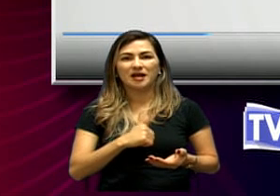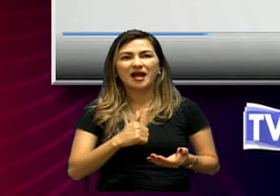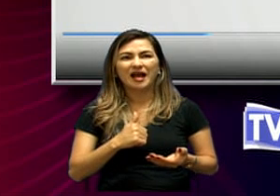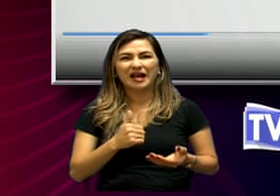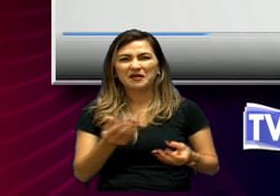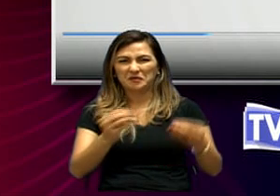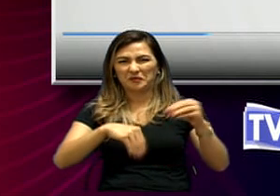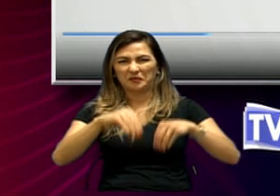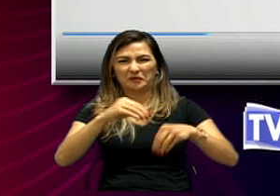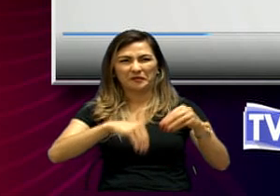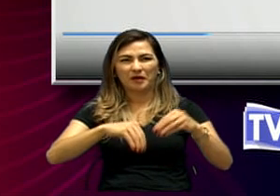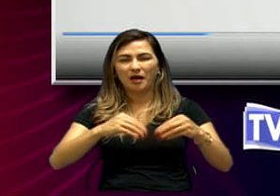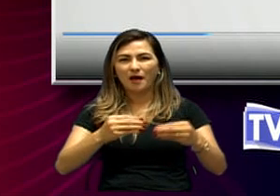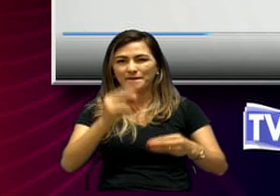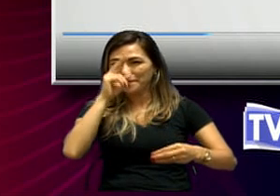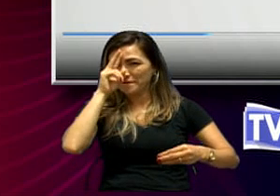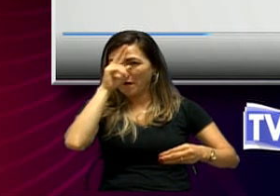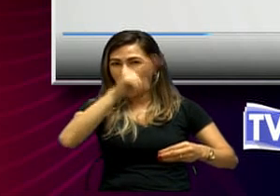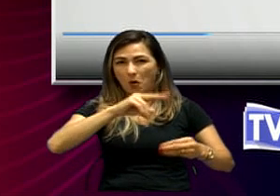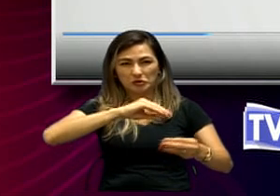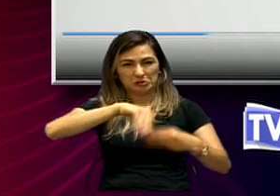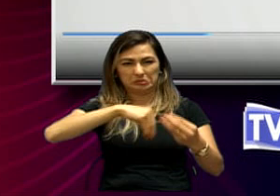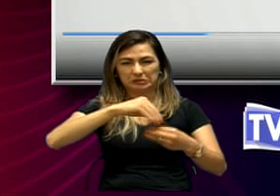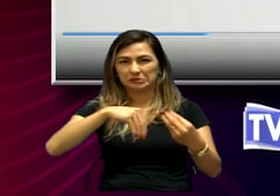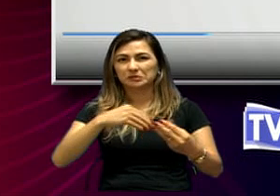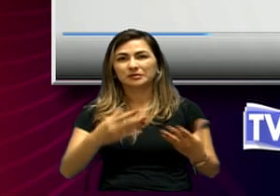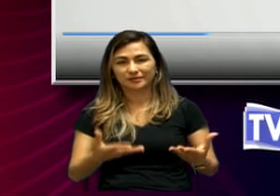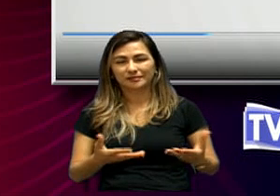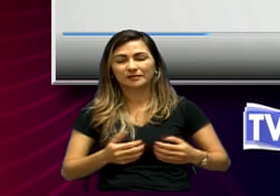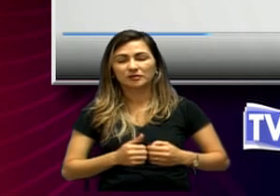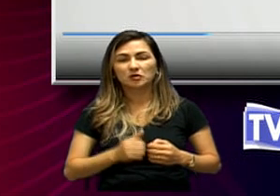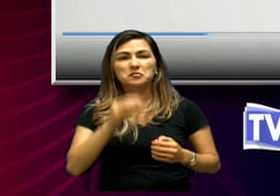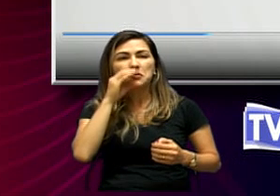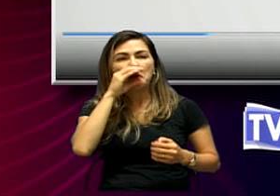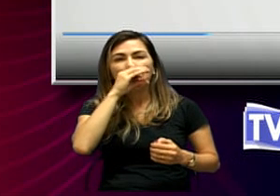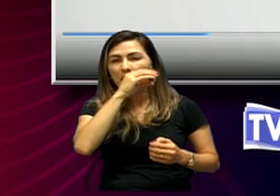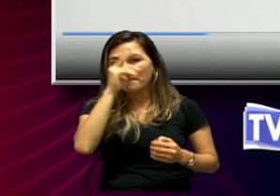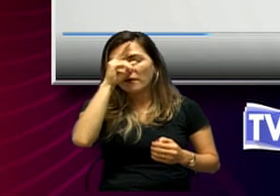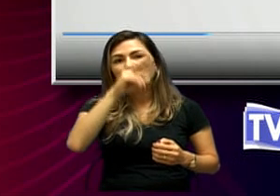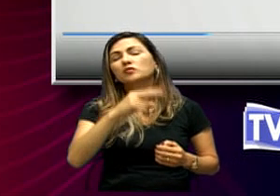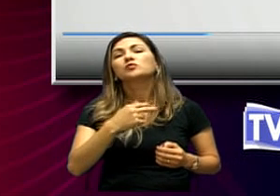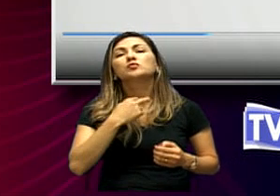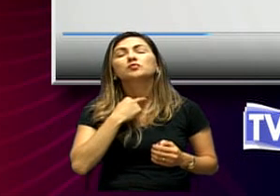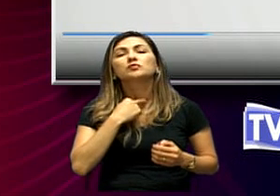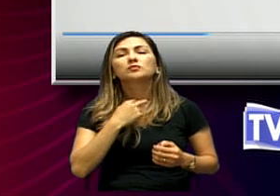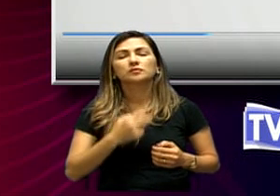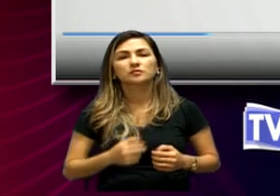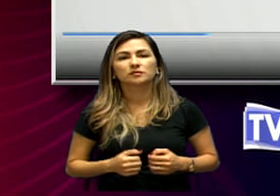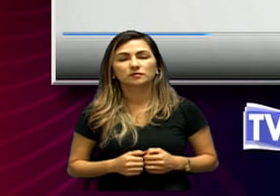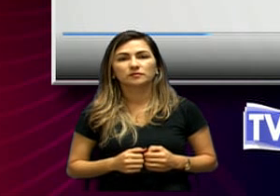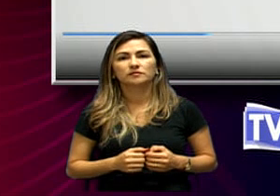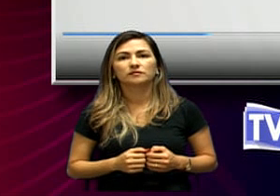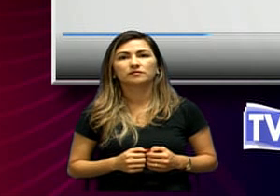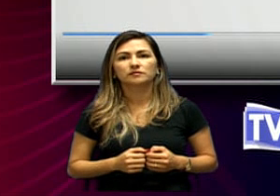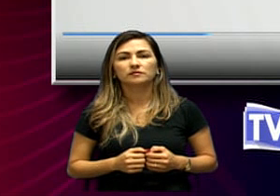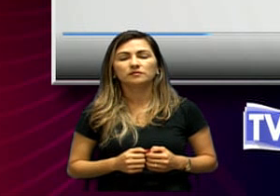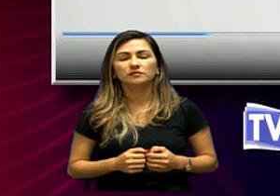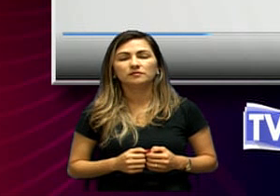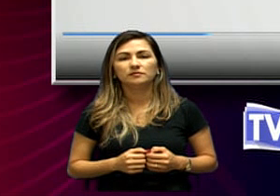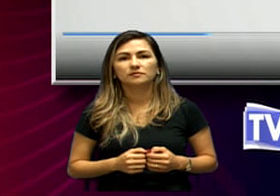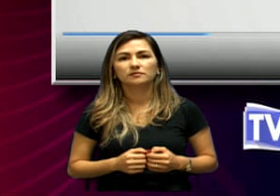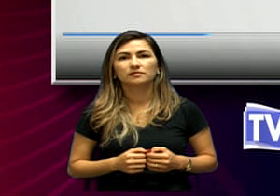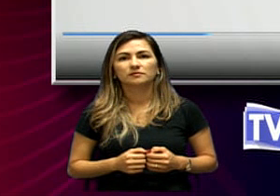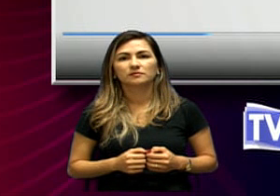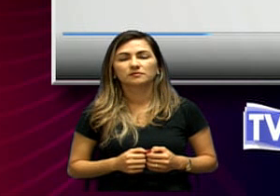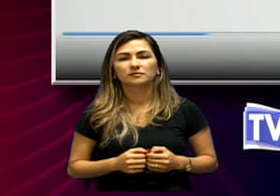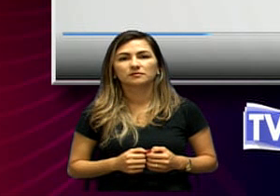levar ele a alta temperatura. E daí o poliestireno e outros. Os outros são muitos plásticos que hoje não são a base, que